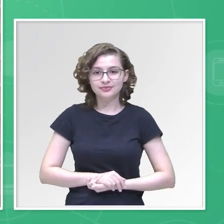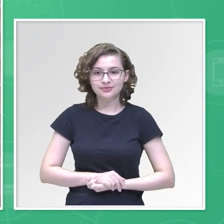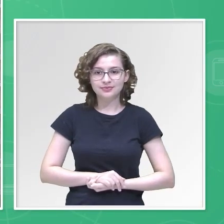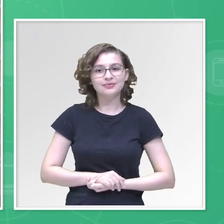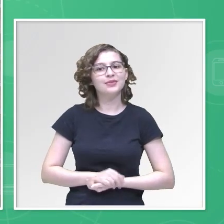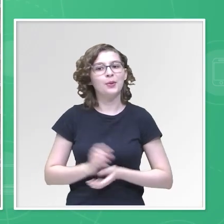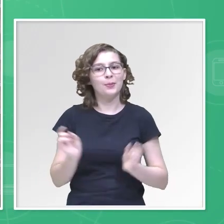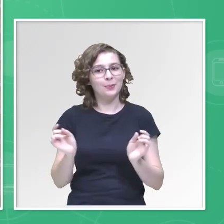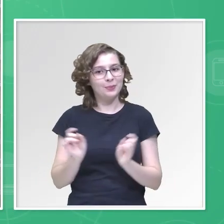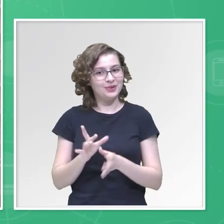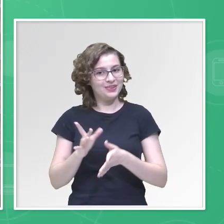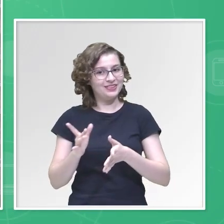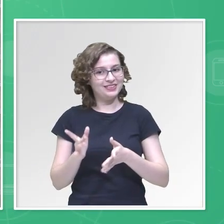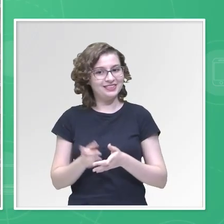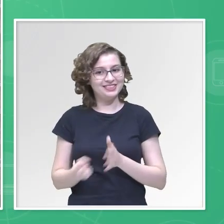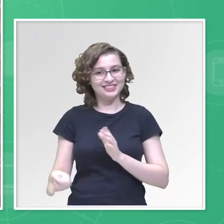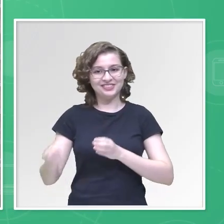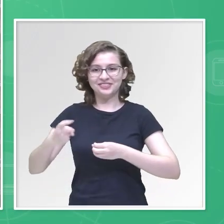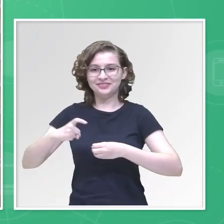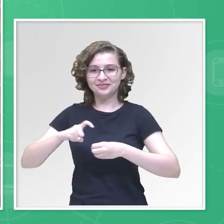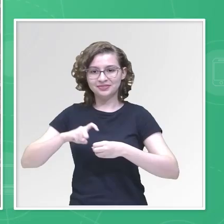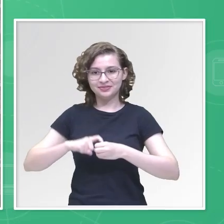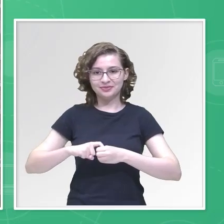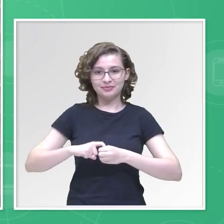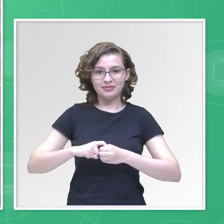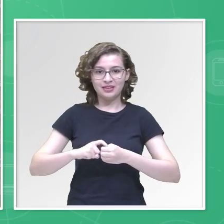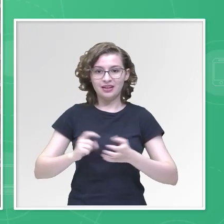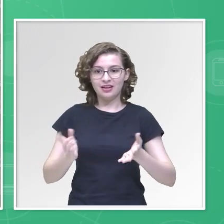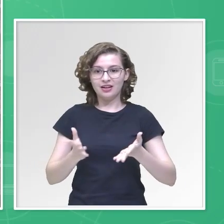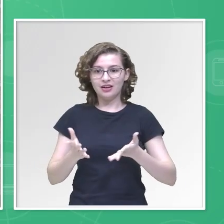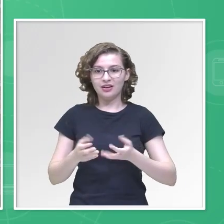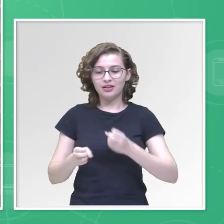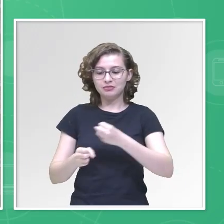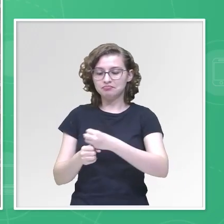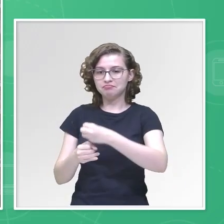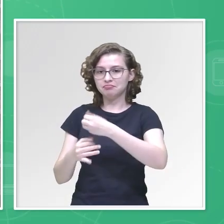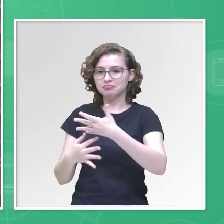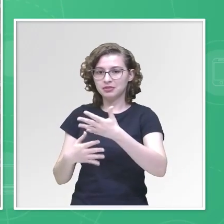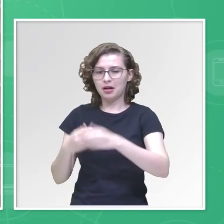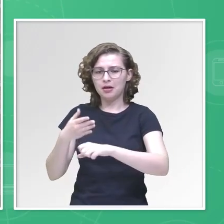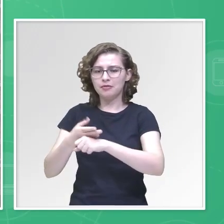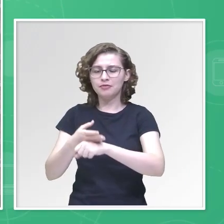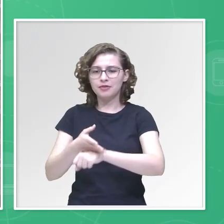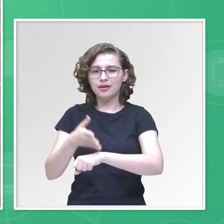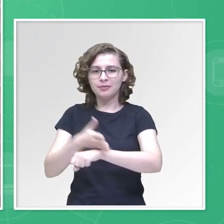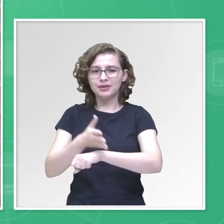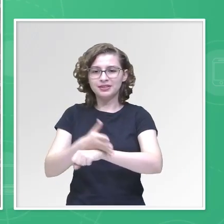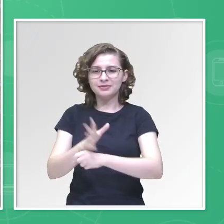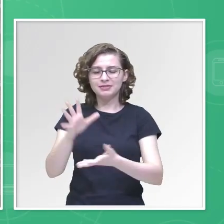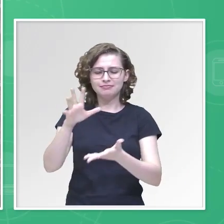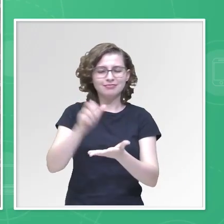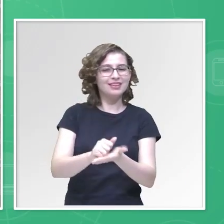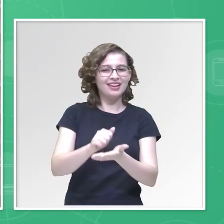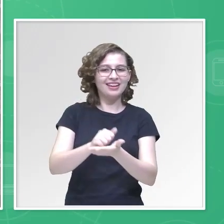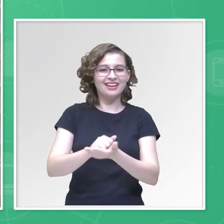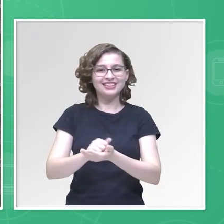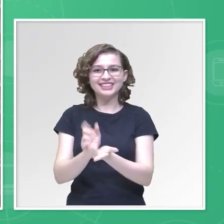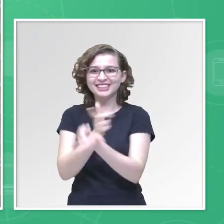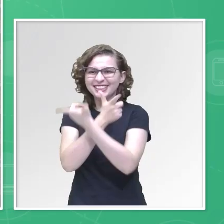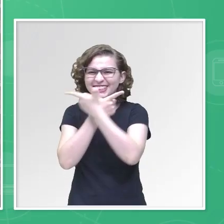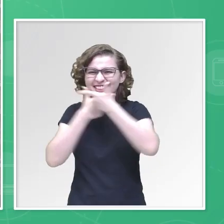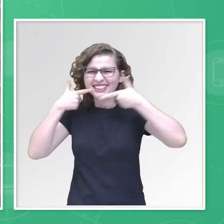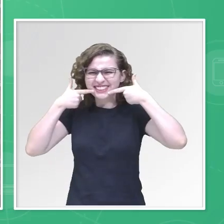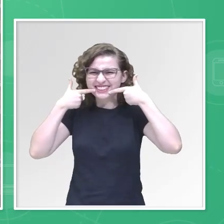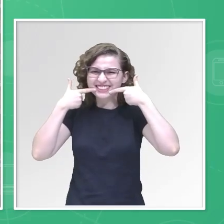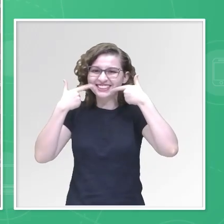pronto já de volta nós vamos registrar a participação dos nossos alunos Olha o meu sorriso bem a 15 gente de